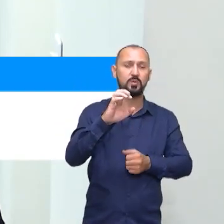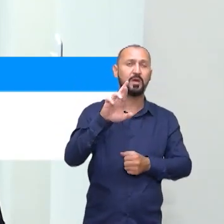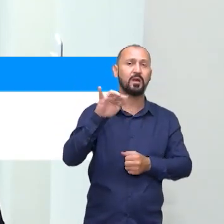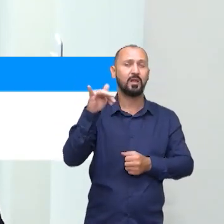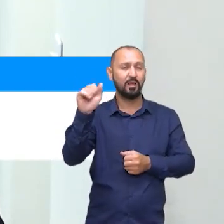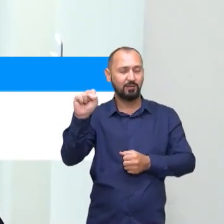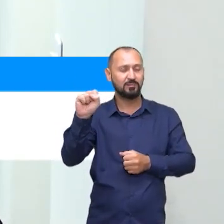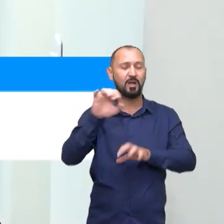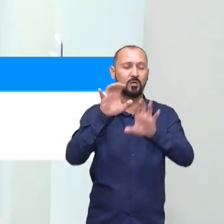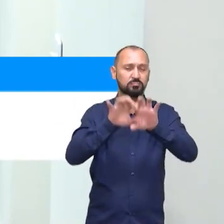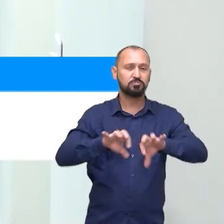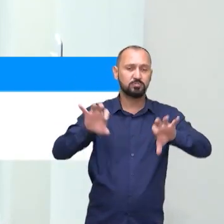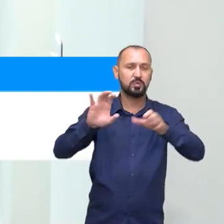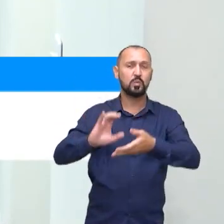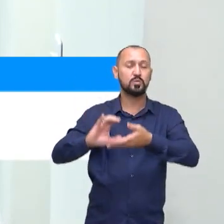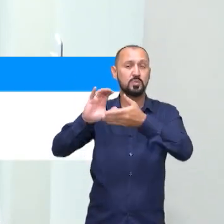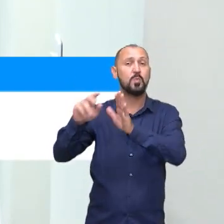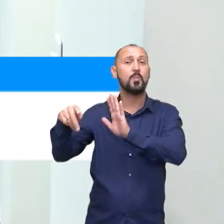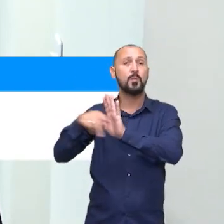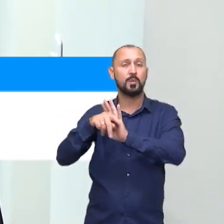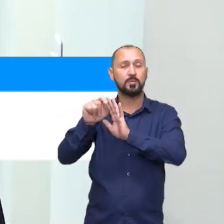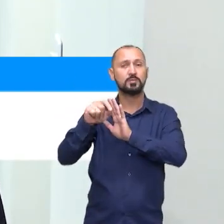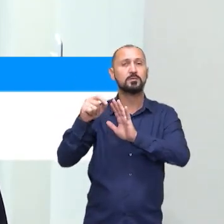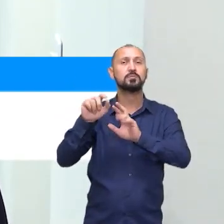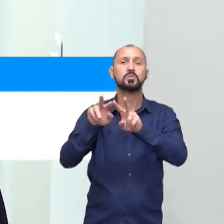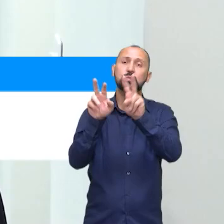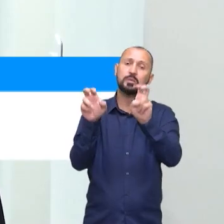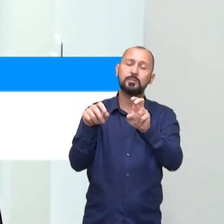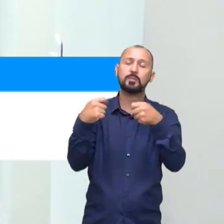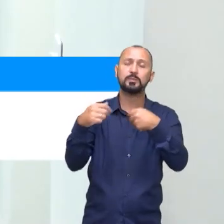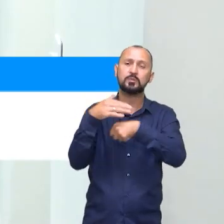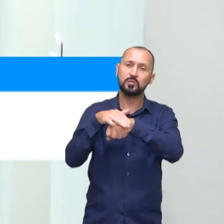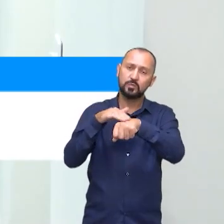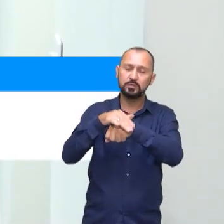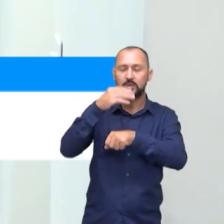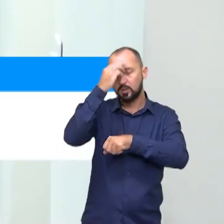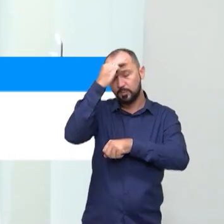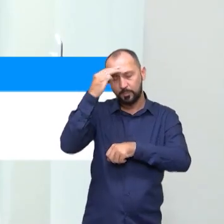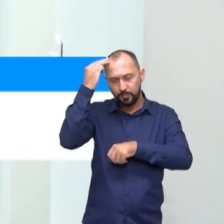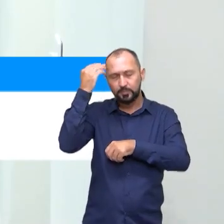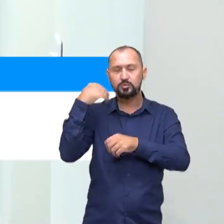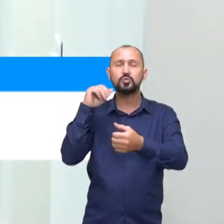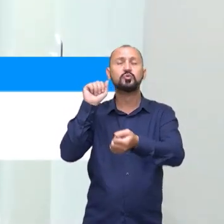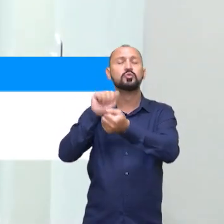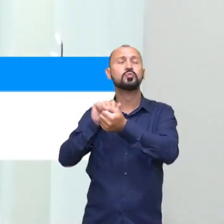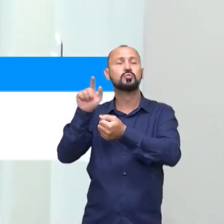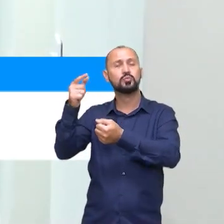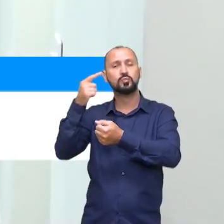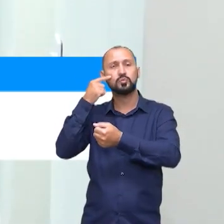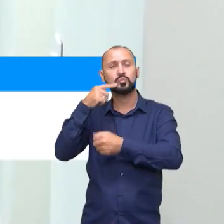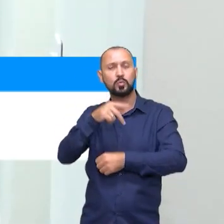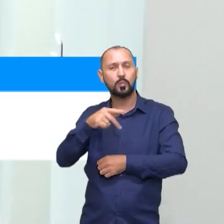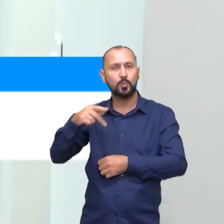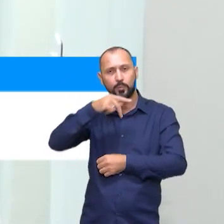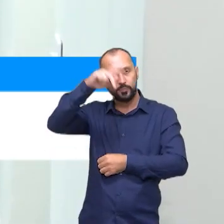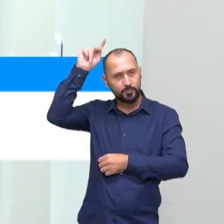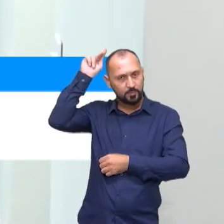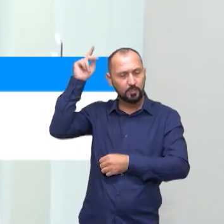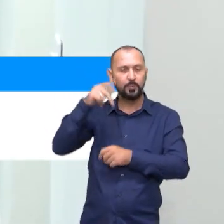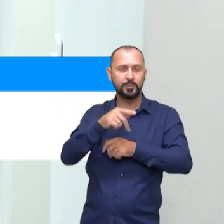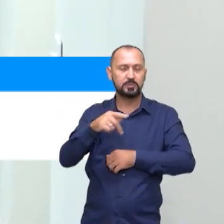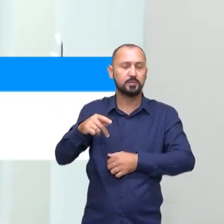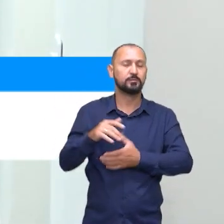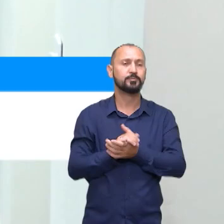dos Técnicos Agrícolas, que pertenceu no passado aos CREAS, ao CONFEA, e agora tem um conselho próprio. Nós viemos aqui defender essa pauta